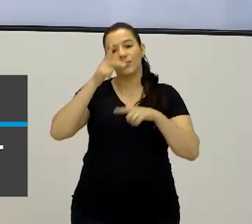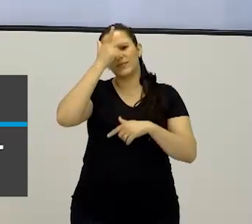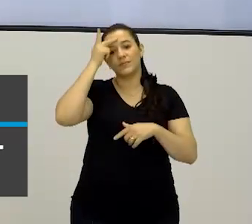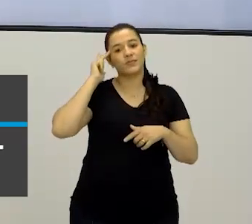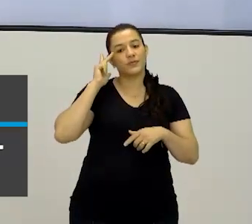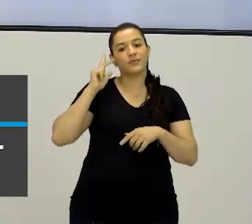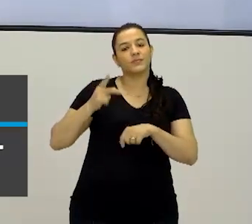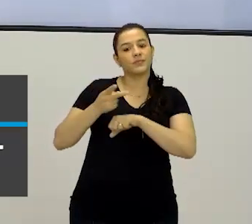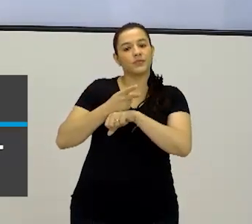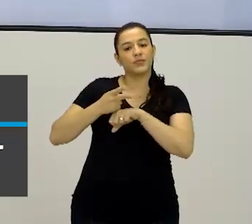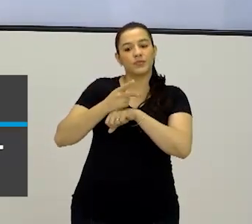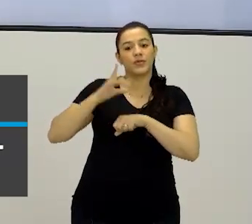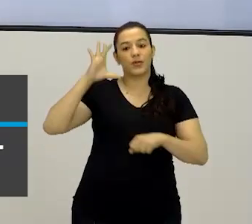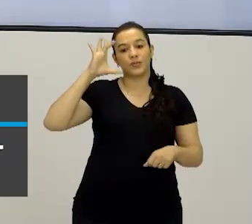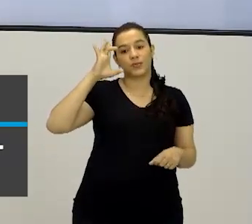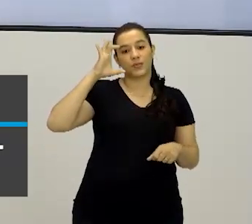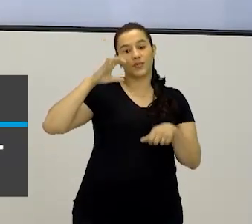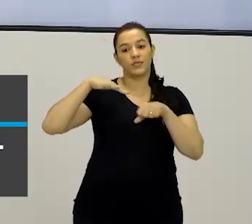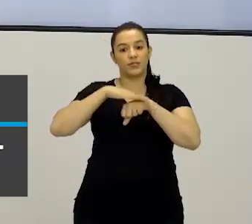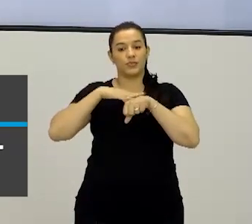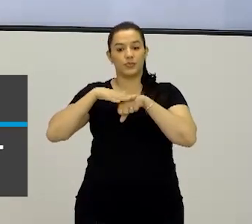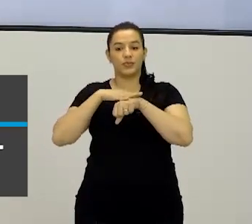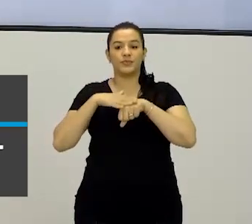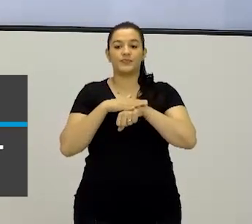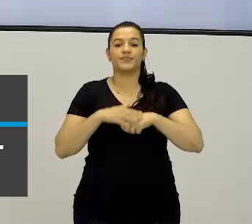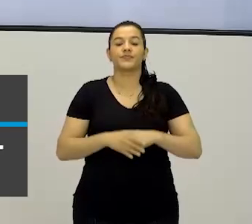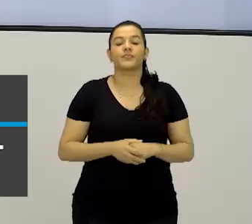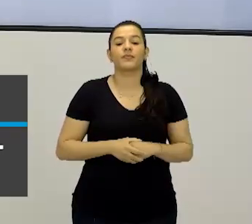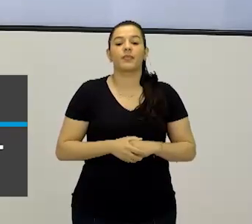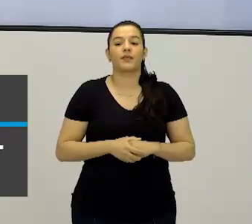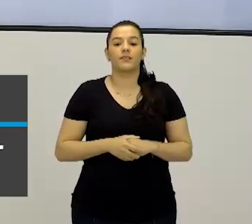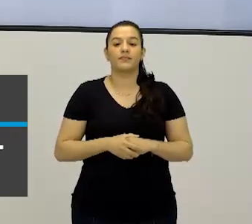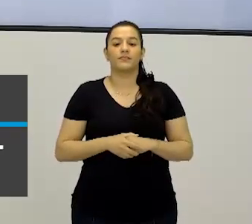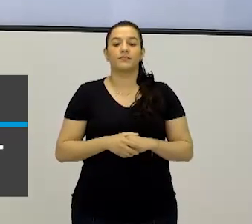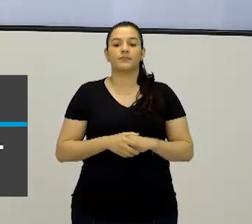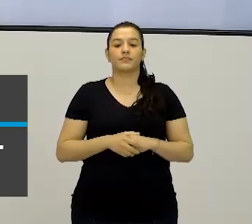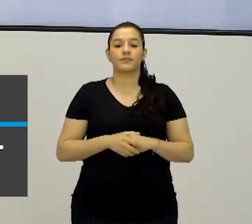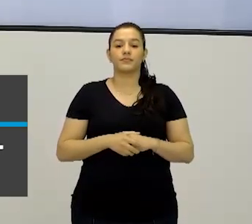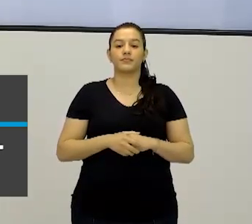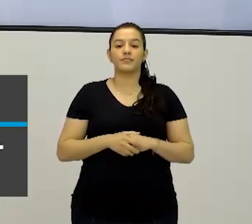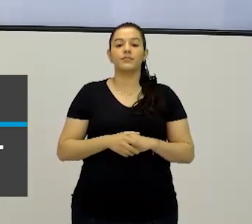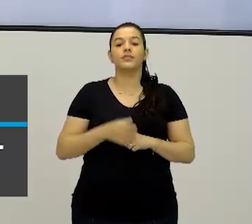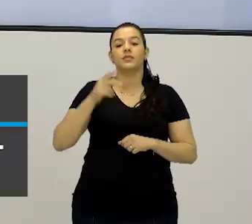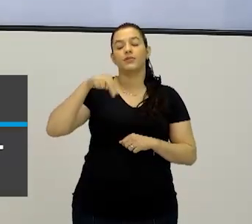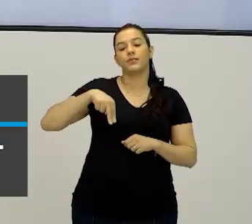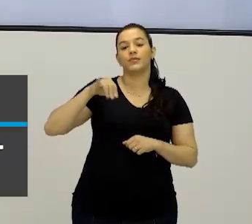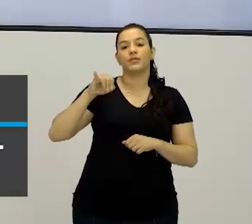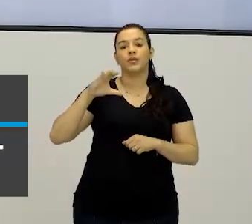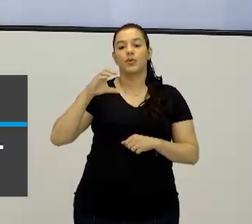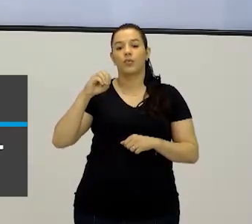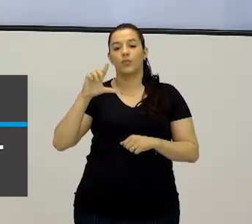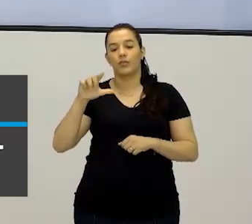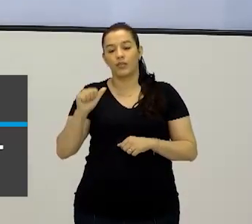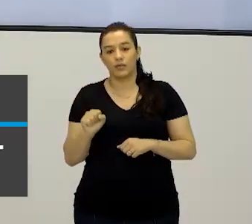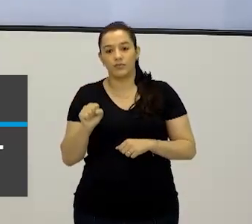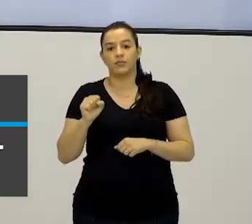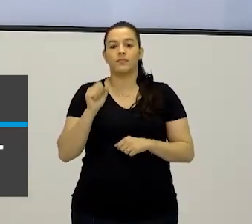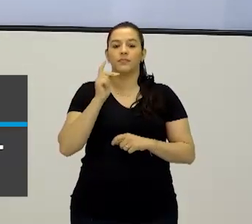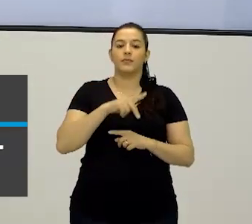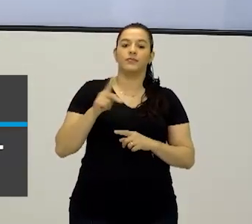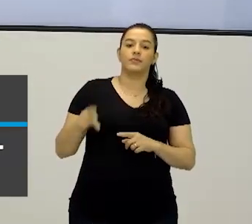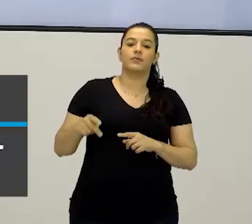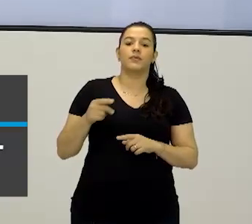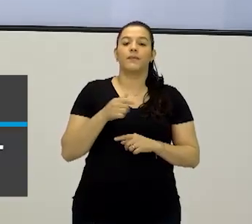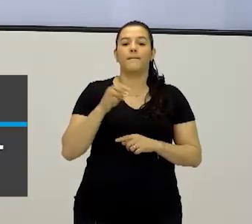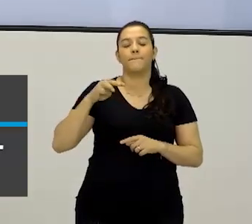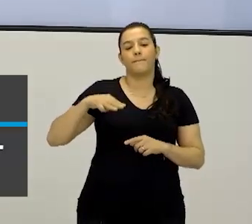Procura lá a gente no Instagram que a gente conversa. Nós temos aqui o Nicolas. A professora Maria Rita traz o comentário